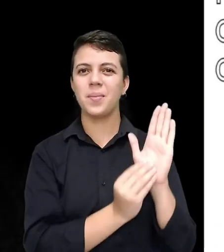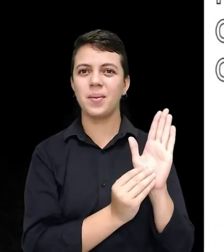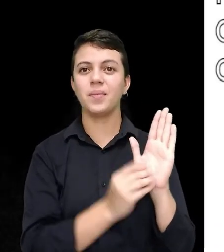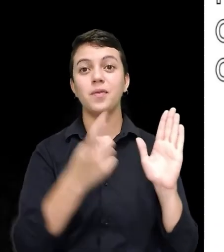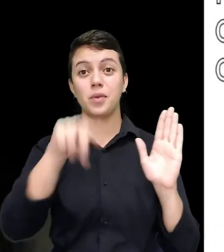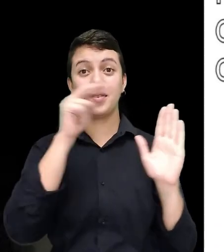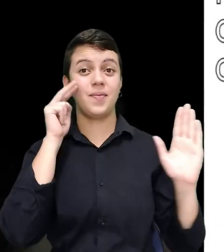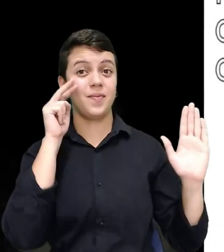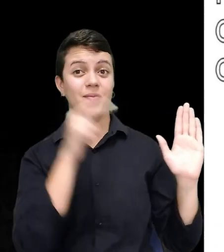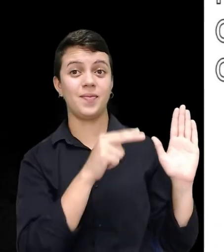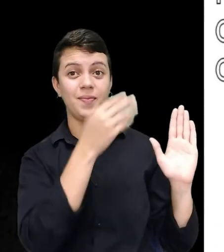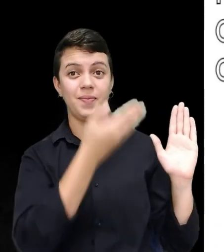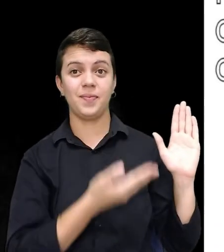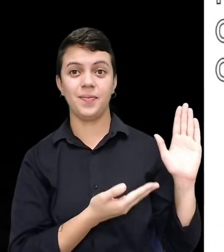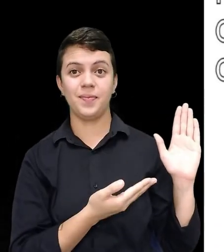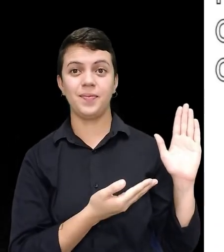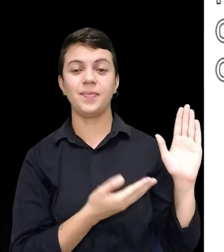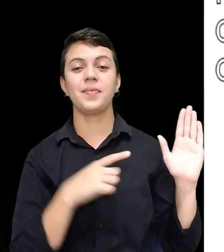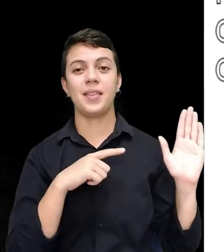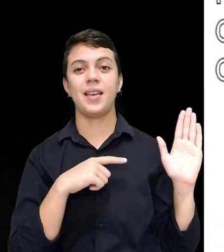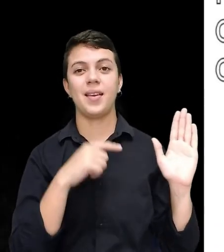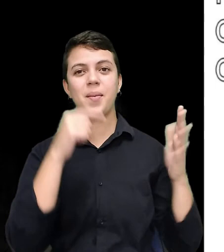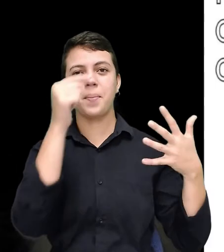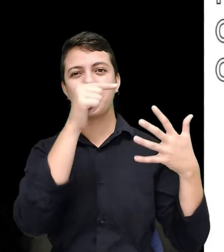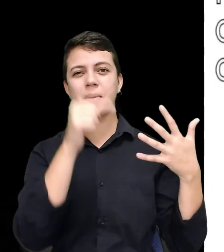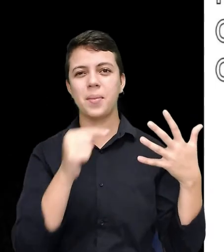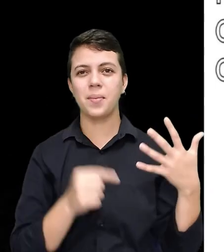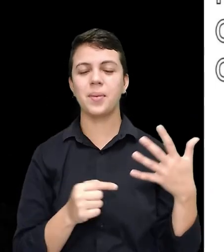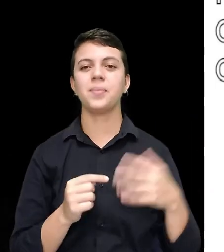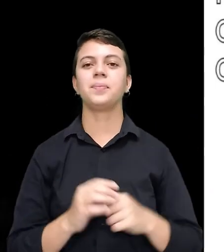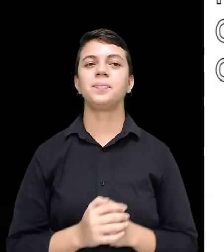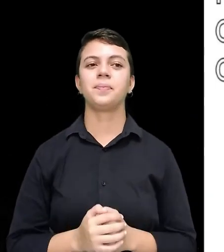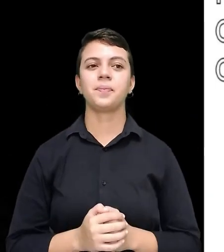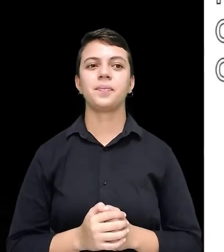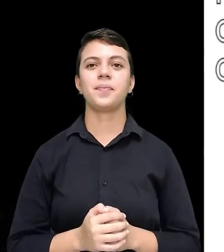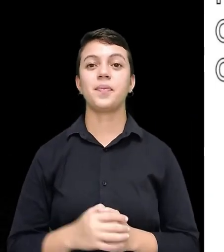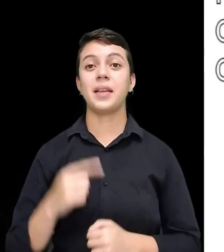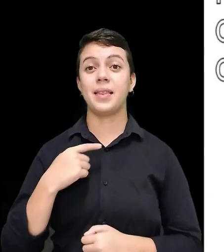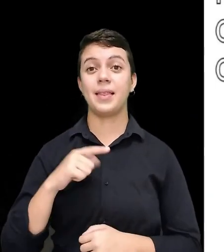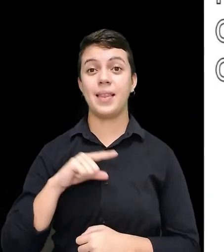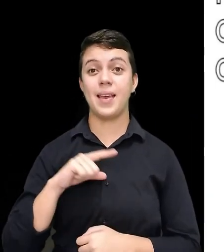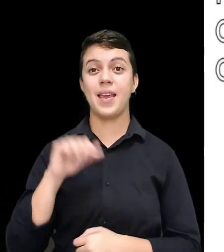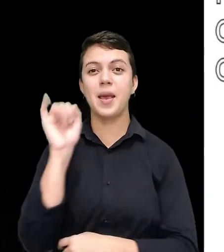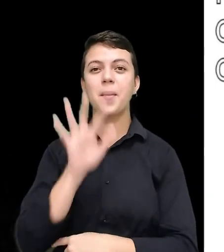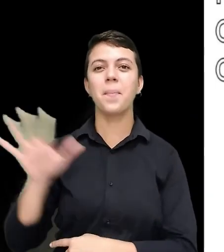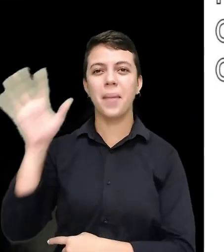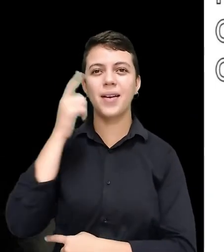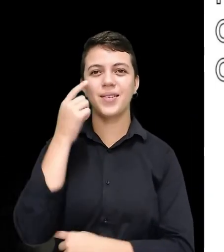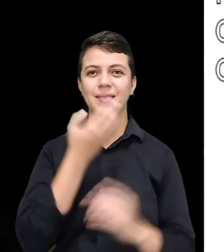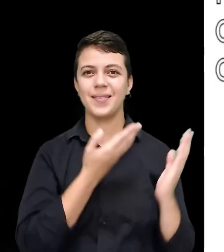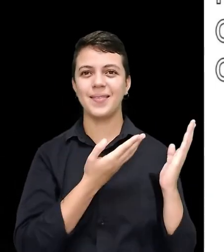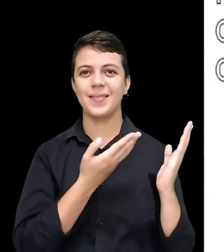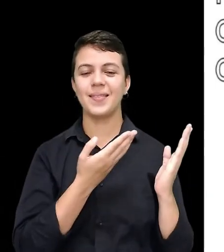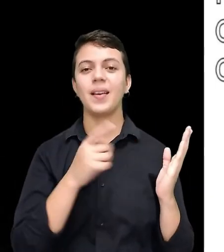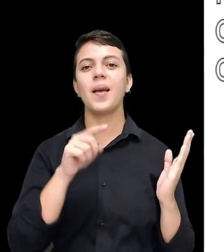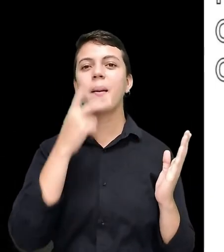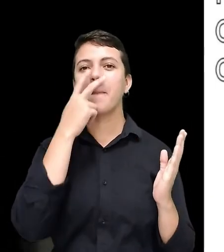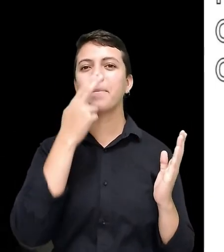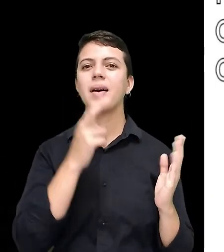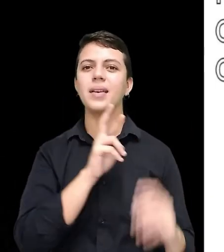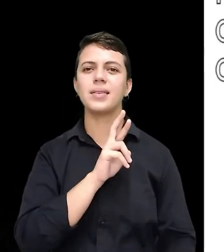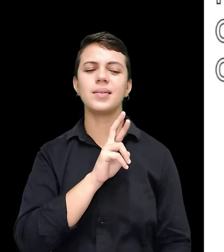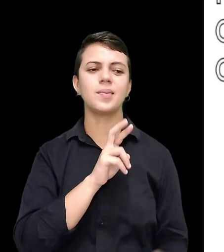perceber aí nos slides. E eu coloquei essa imagem porque ela